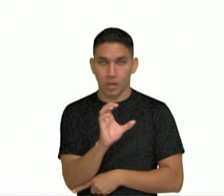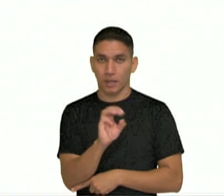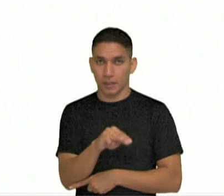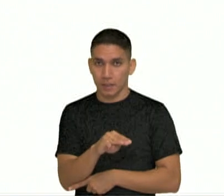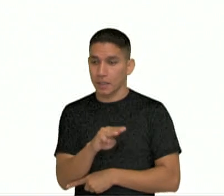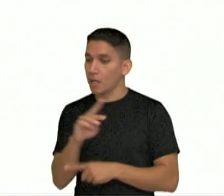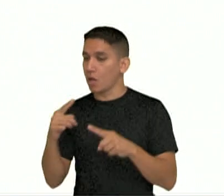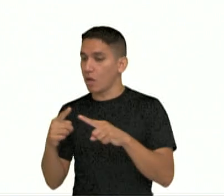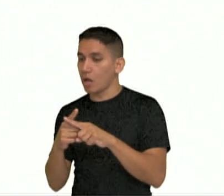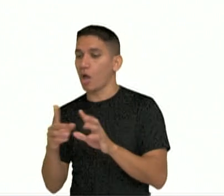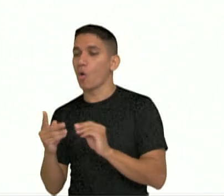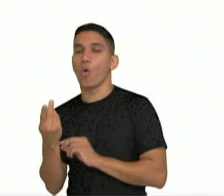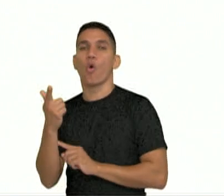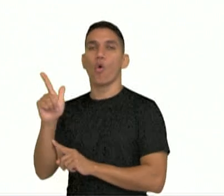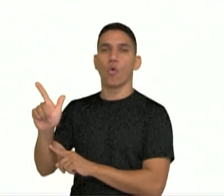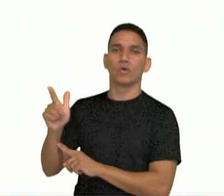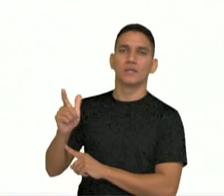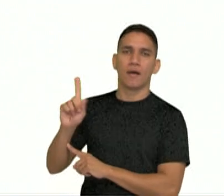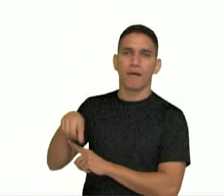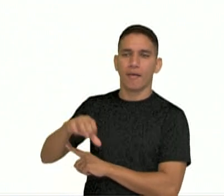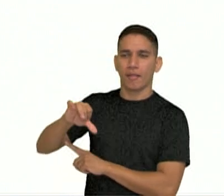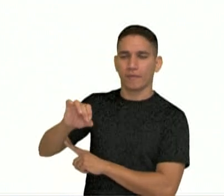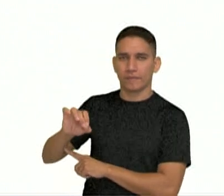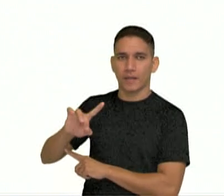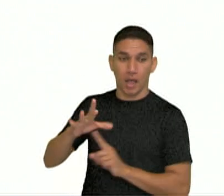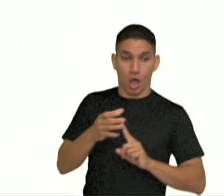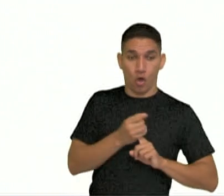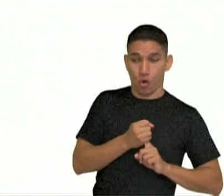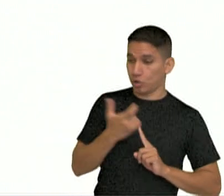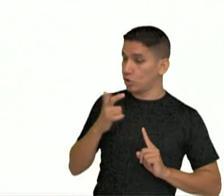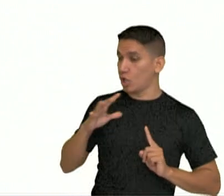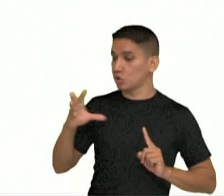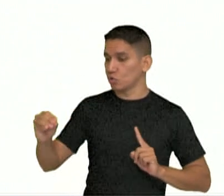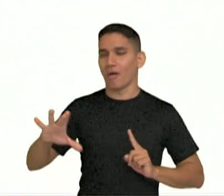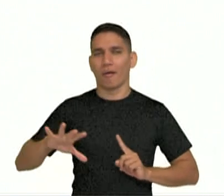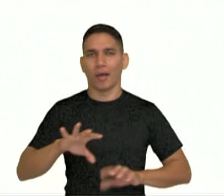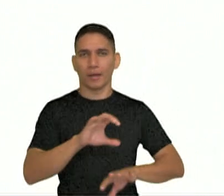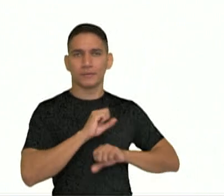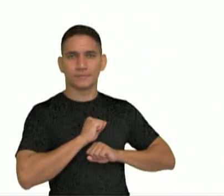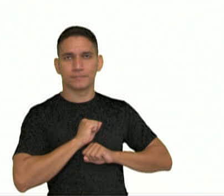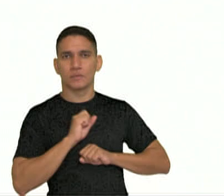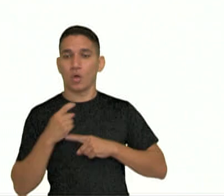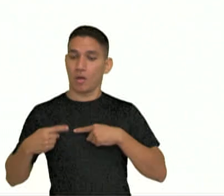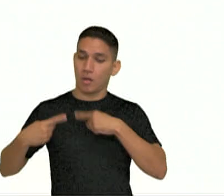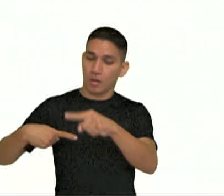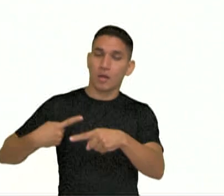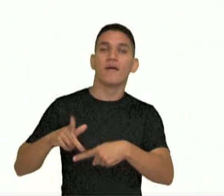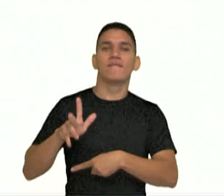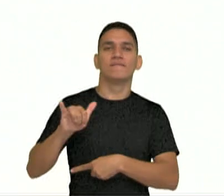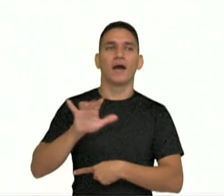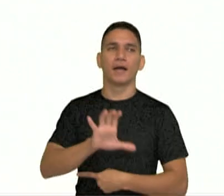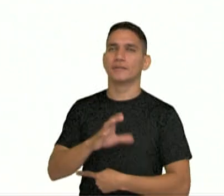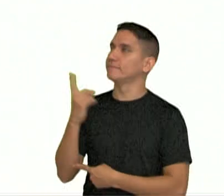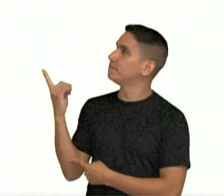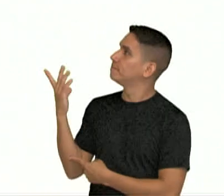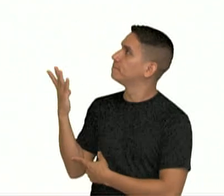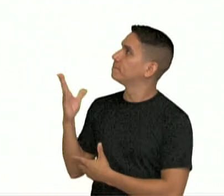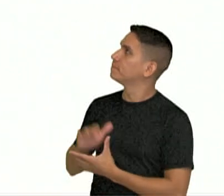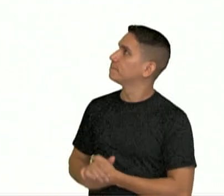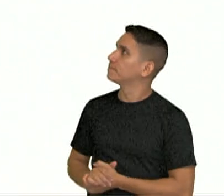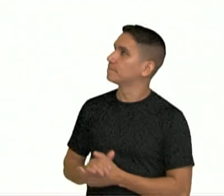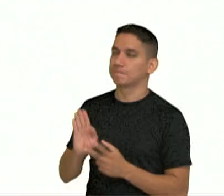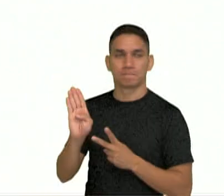uma de 90. Então, eu estou cruzando uma que é toda dominante com uma que é toda recessiva. Então, o meu descendente vai ser esse aqui, ó. Azão, Azinho,